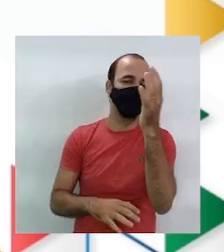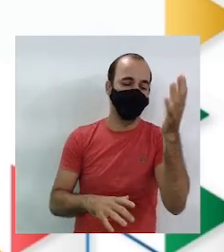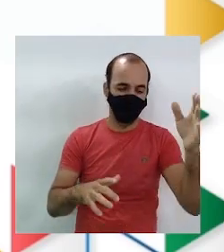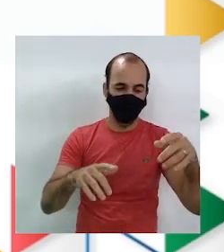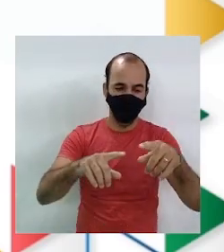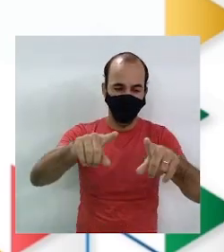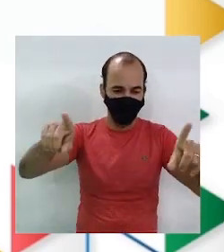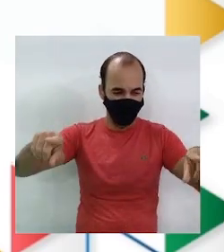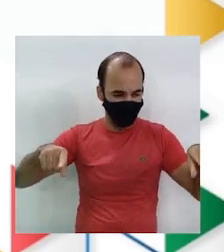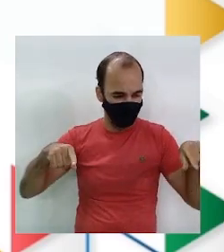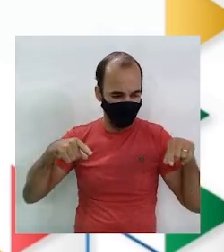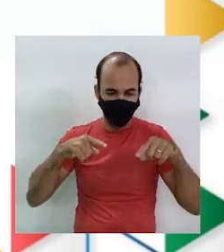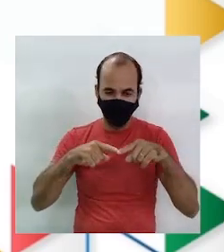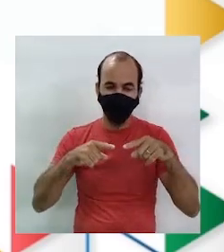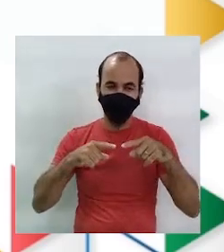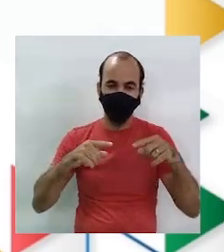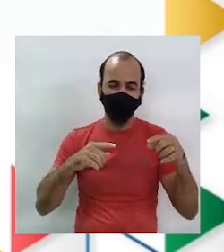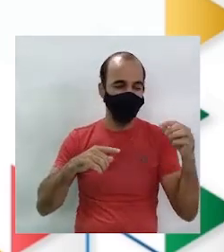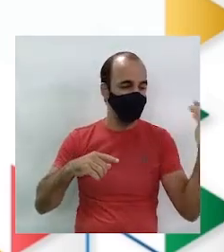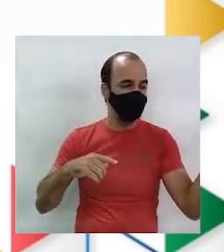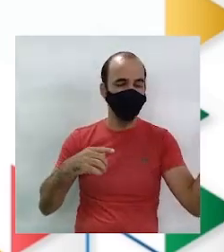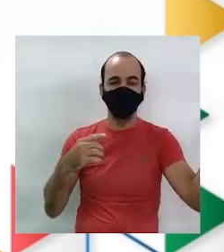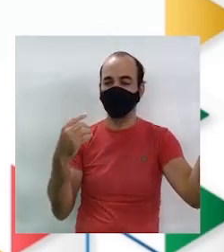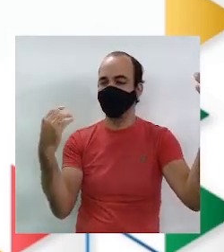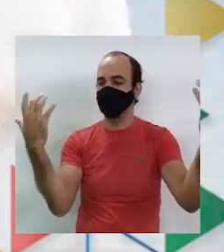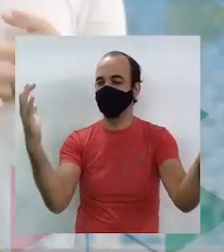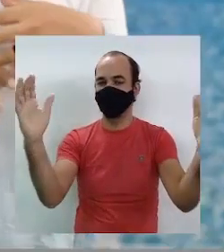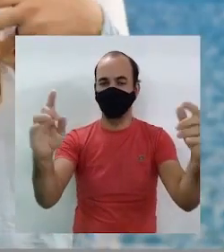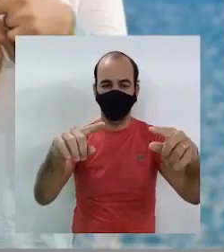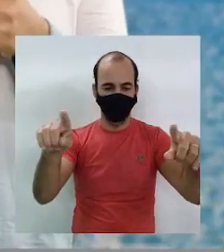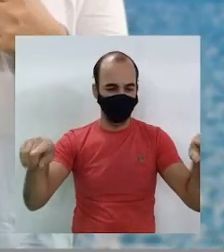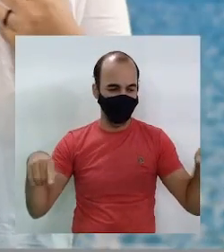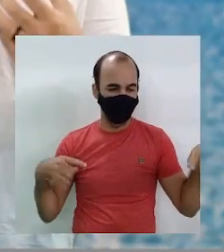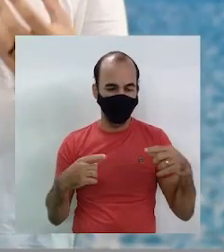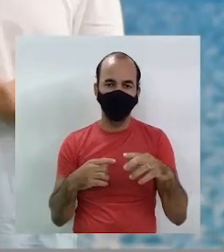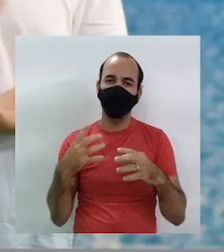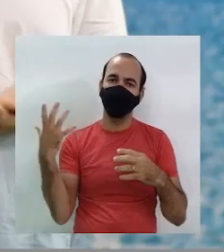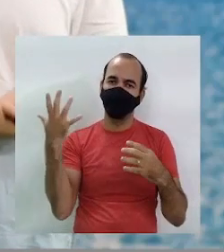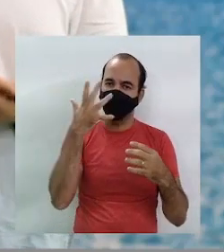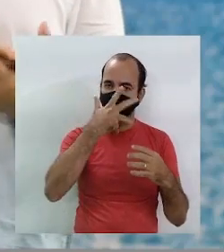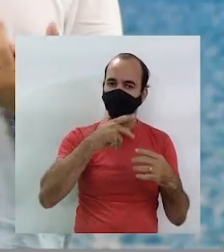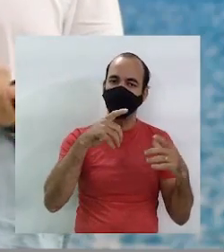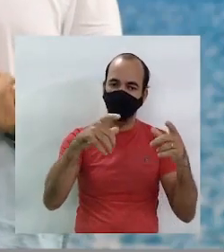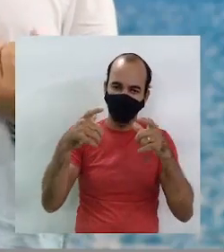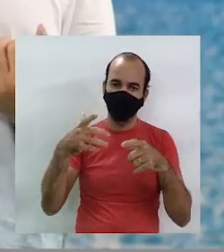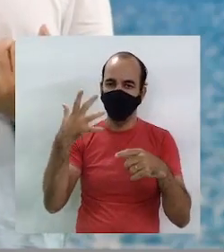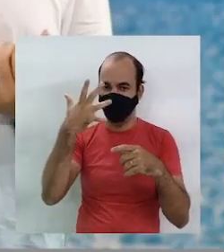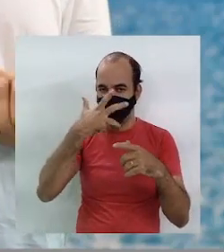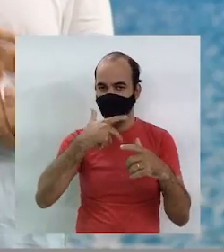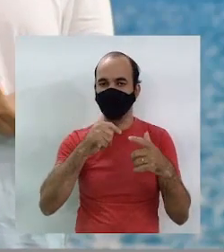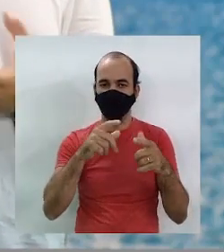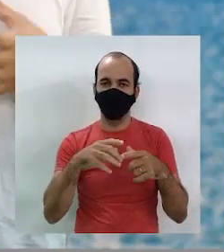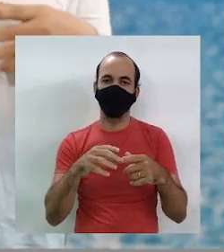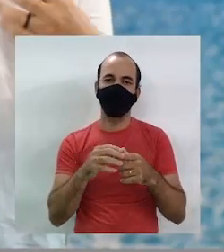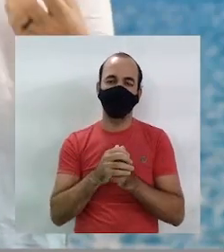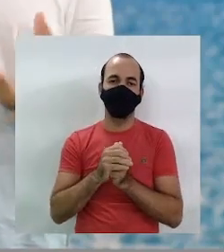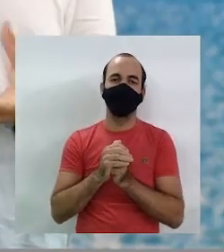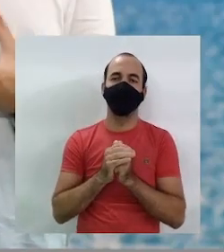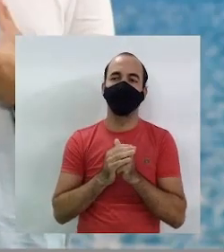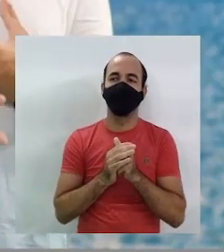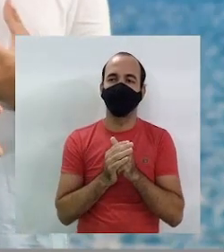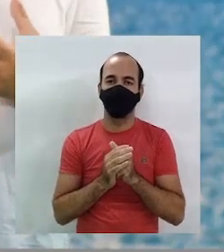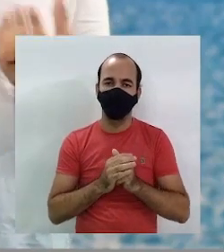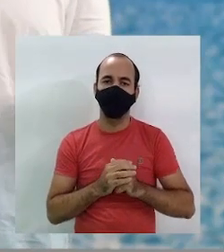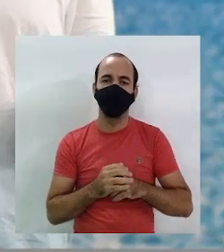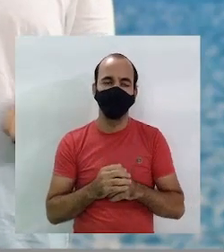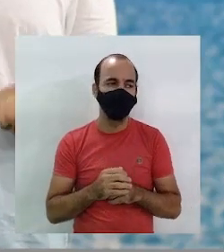nas terras do Engenho São João, então é uma área muito bonita, gente. Eu não sei se vocês já tiveram a oportunidade de conhecer, de